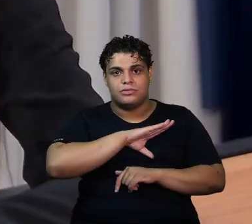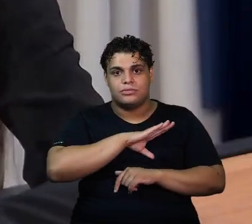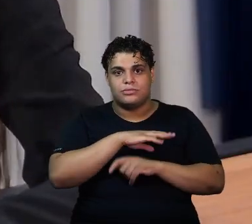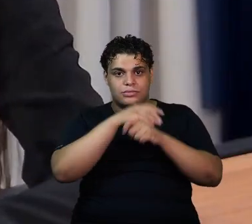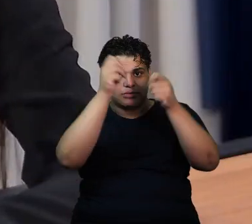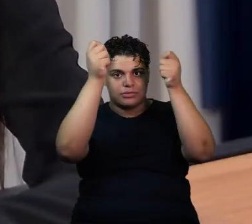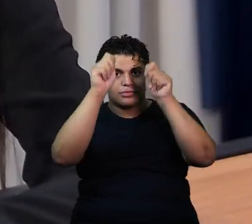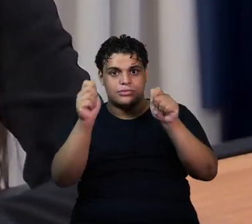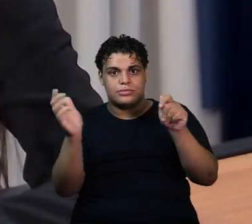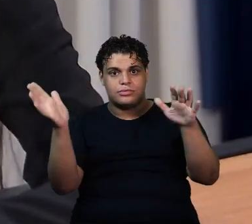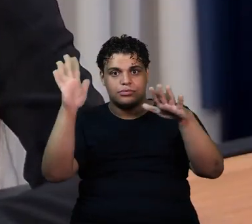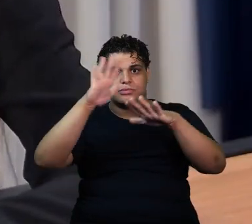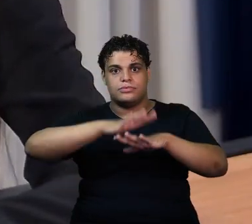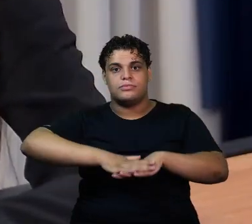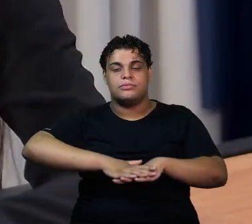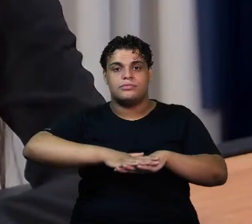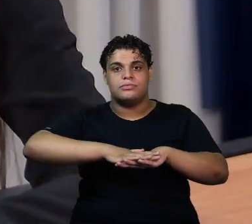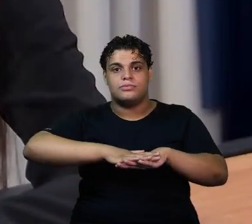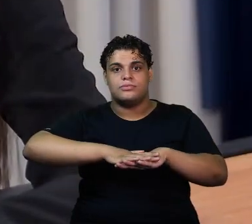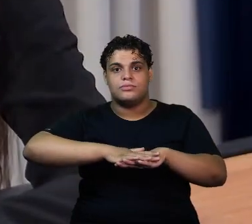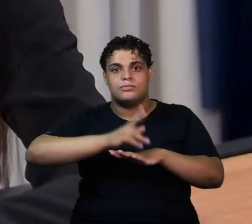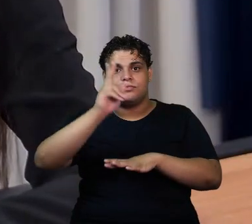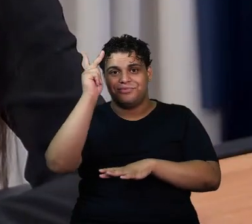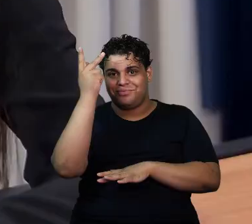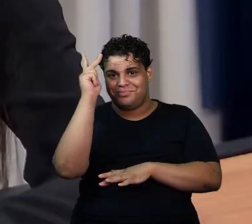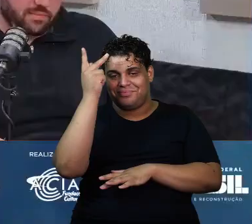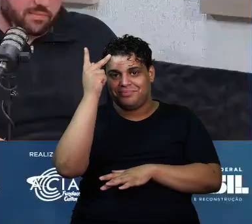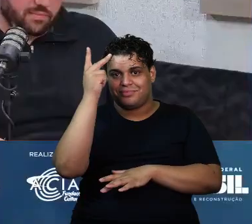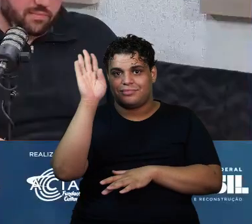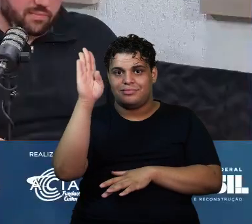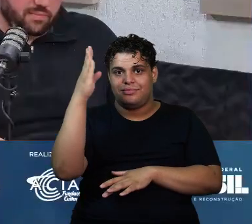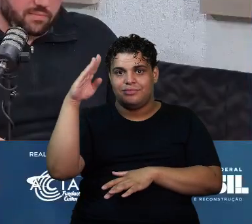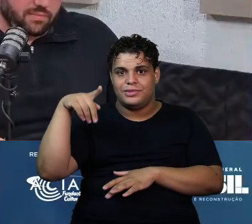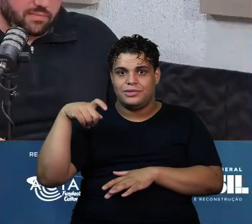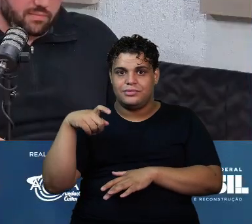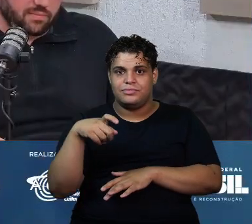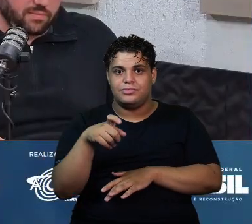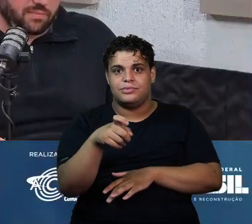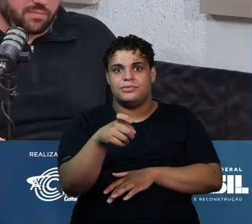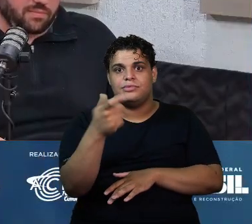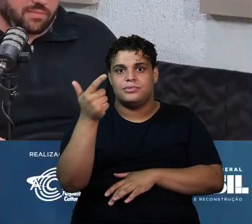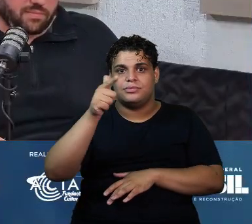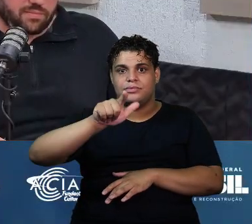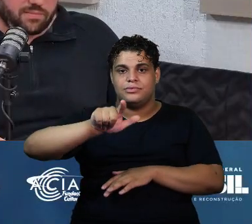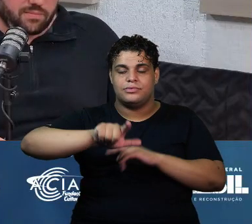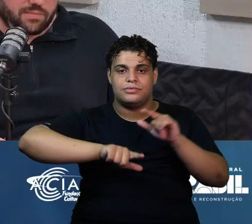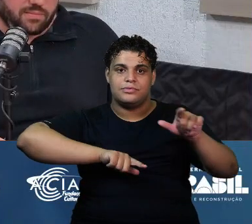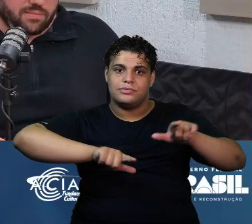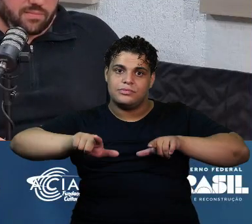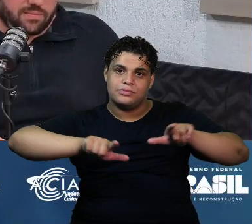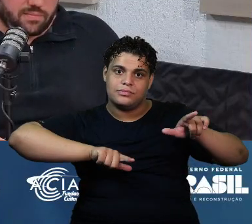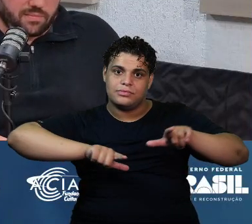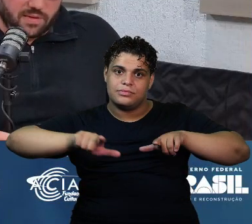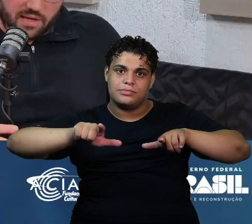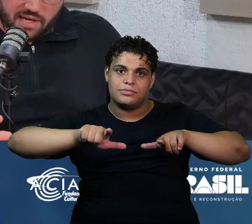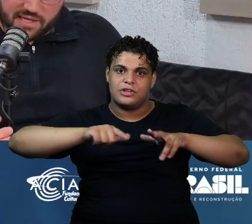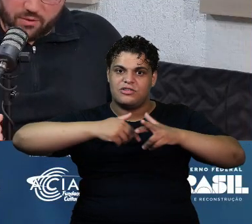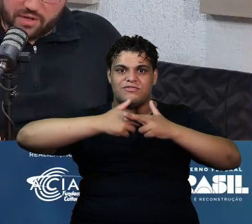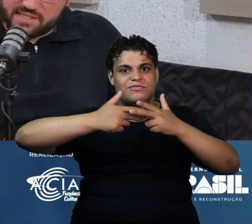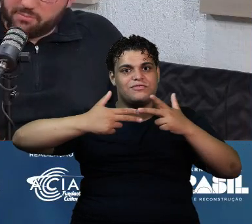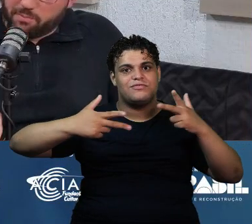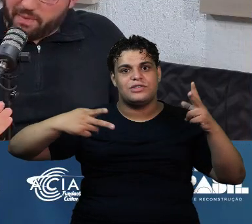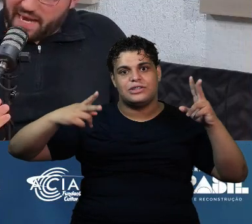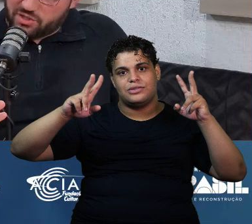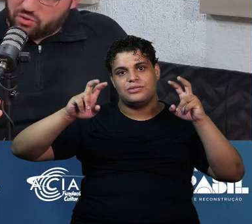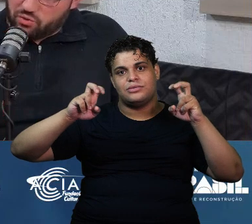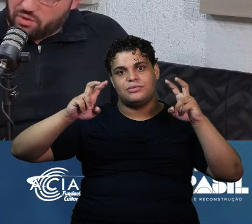arte, matemática, história, biologia, eles vão conseguir trabalhar diversos temas. Tem